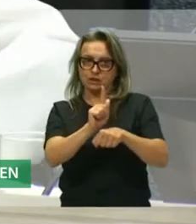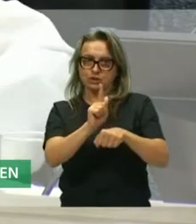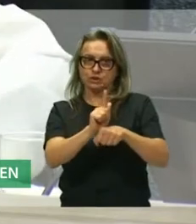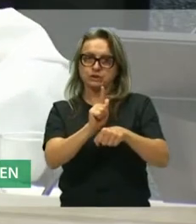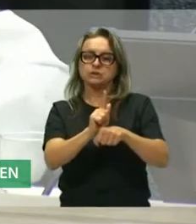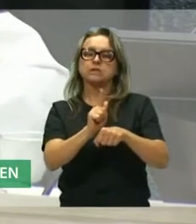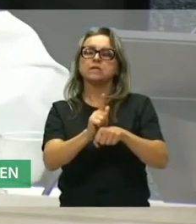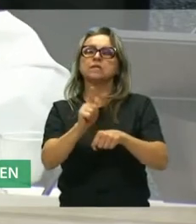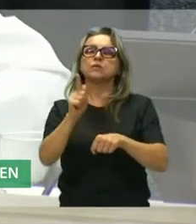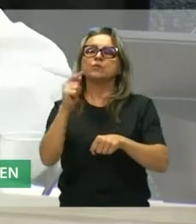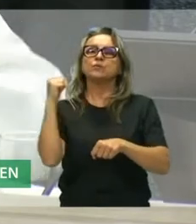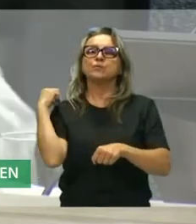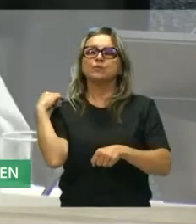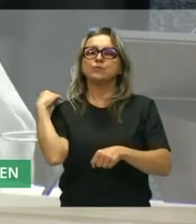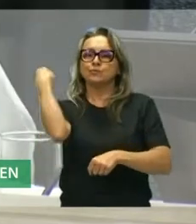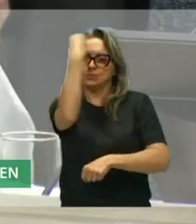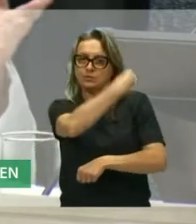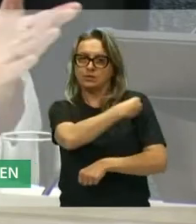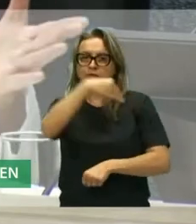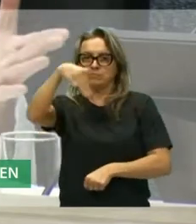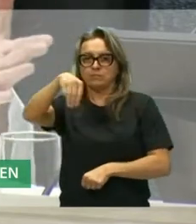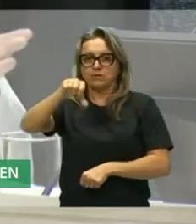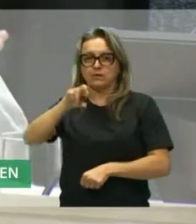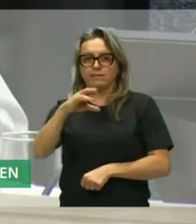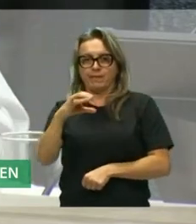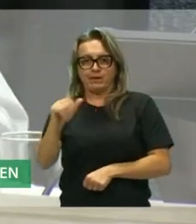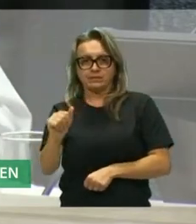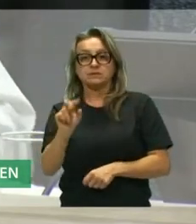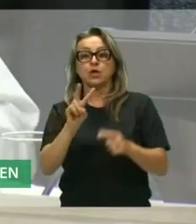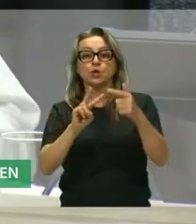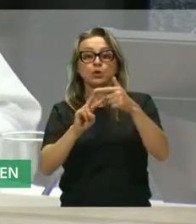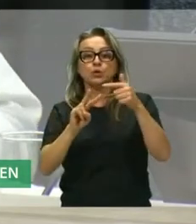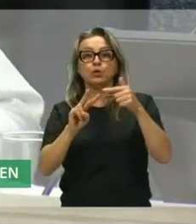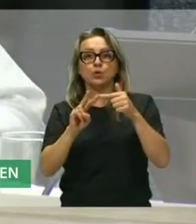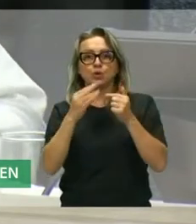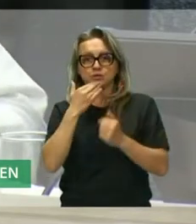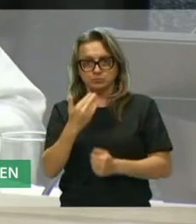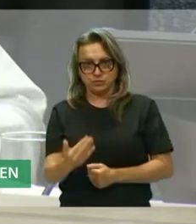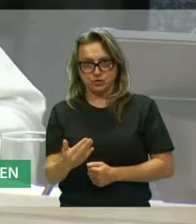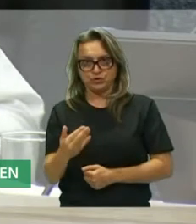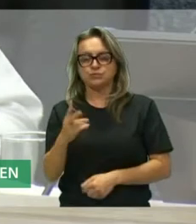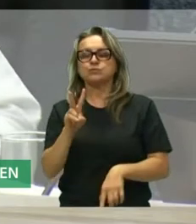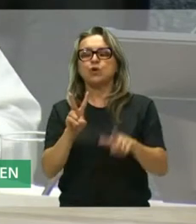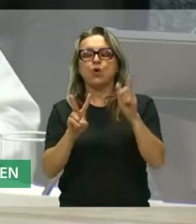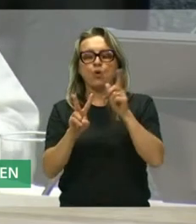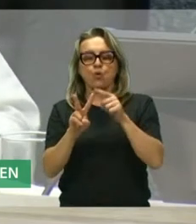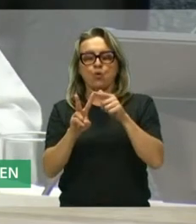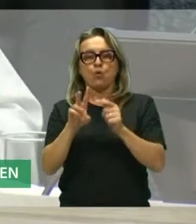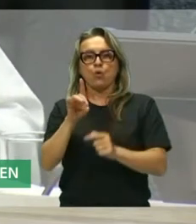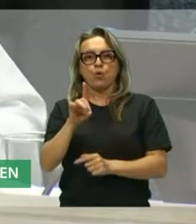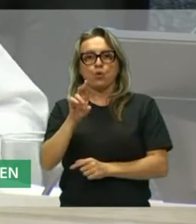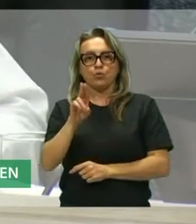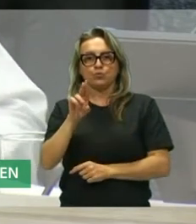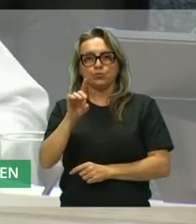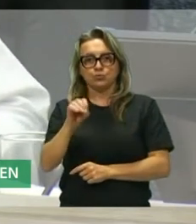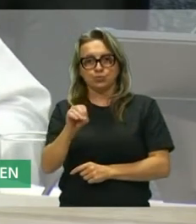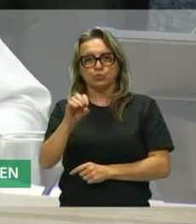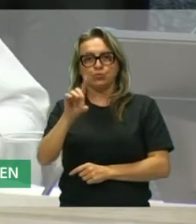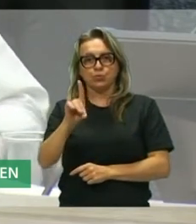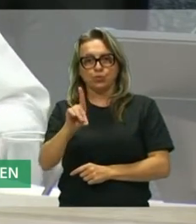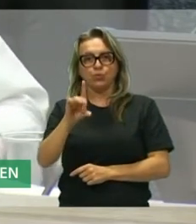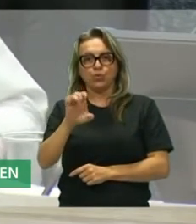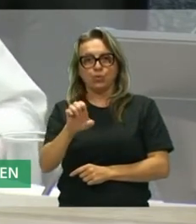Que, na verdade, eram dois pedidos. O pedido do Duodécimo. O Duodécimo foi honrado.